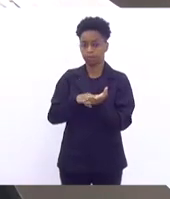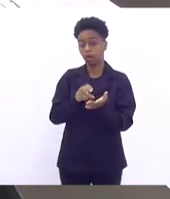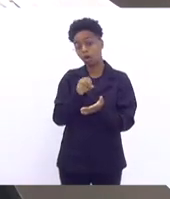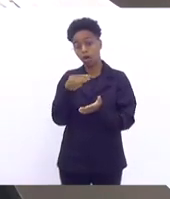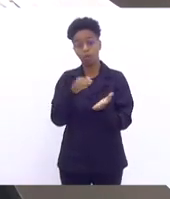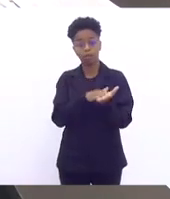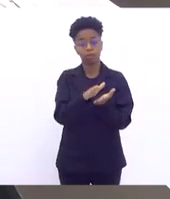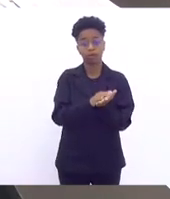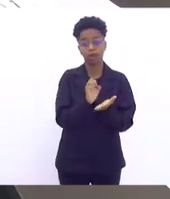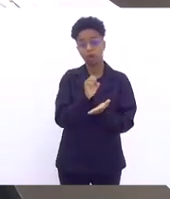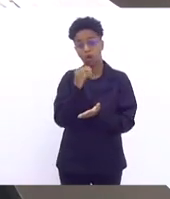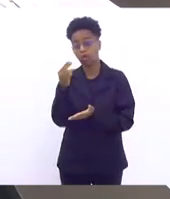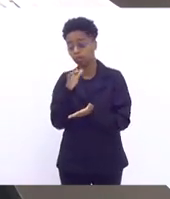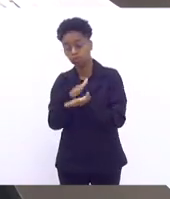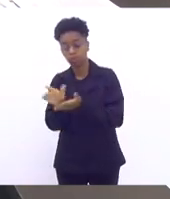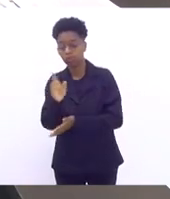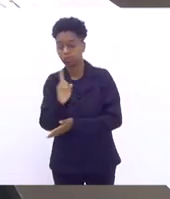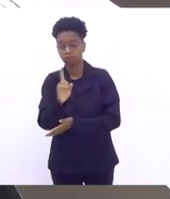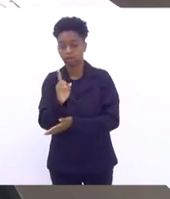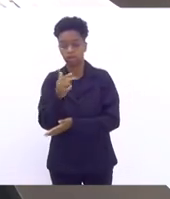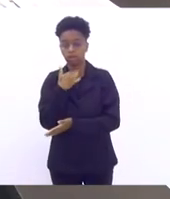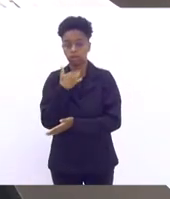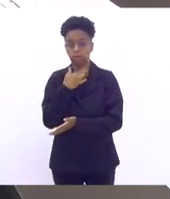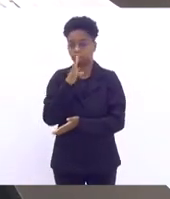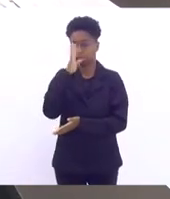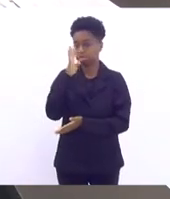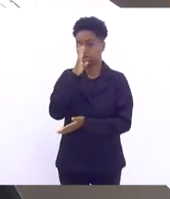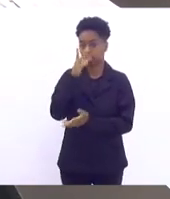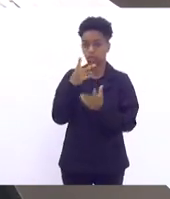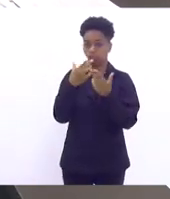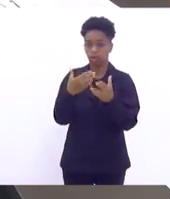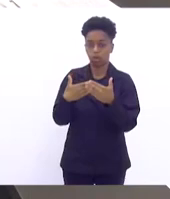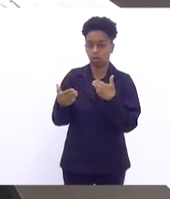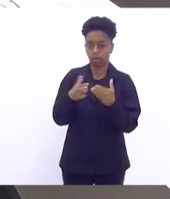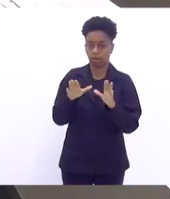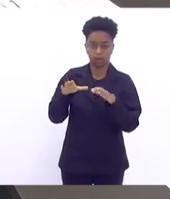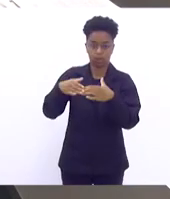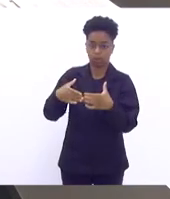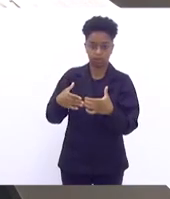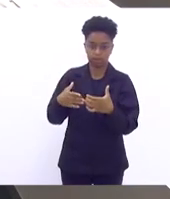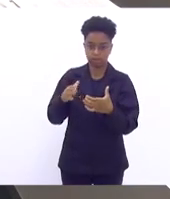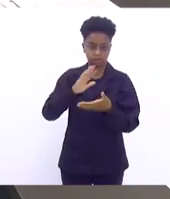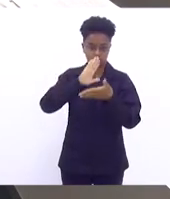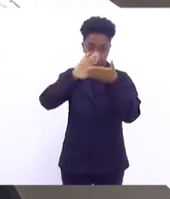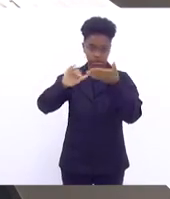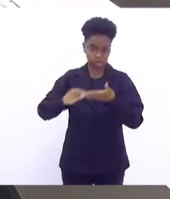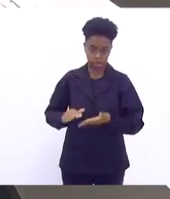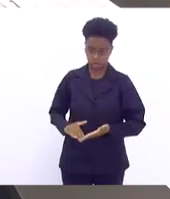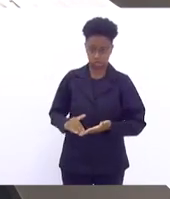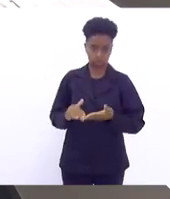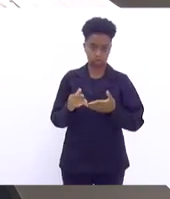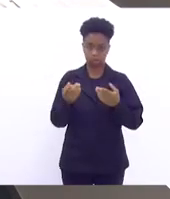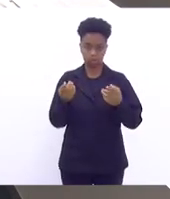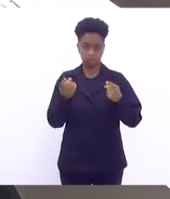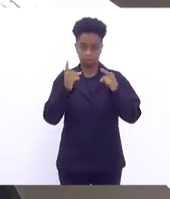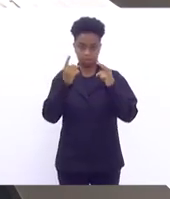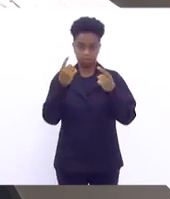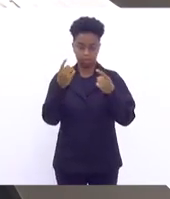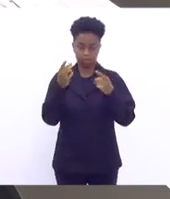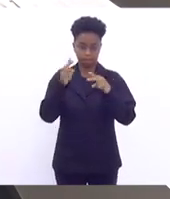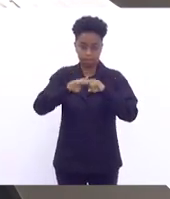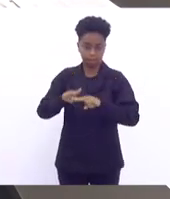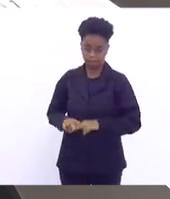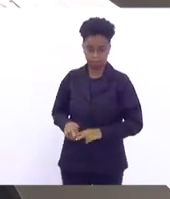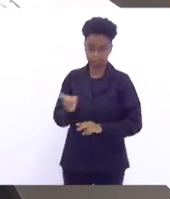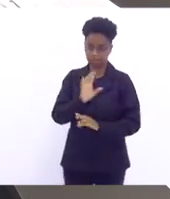ele não publica ele não pode publicar como faz em qualquer comissão restringindo retirando sacando um membro a grande